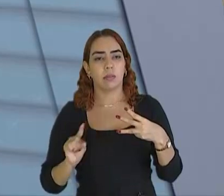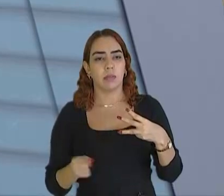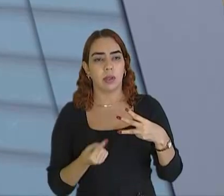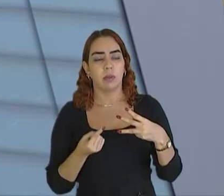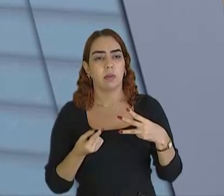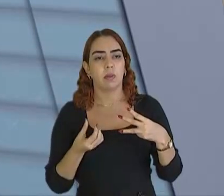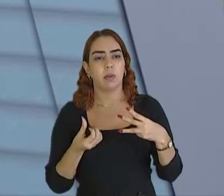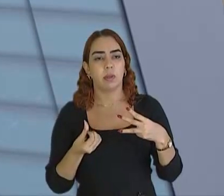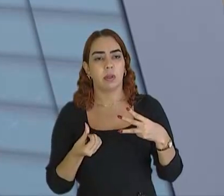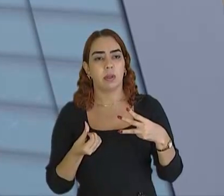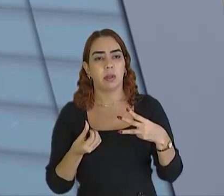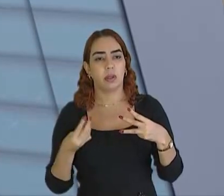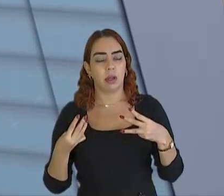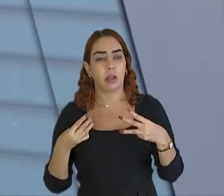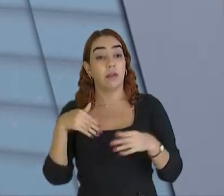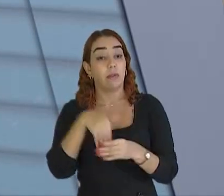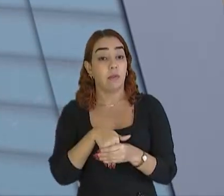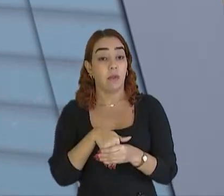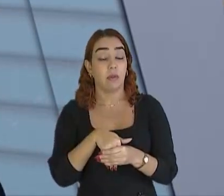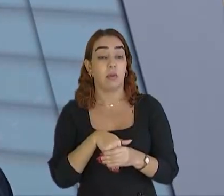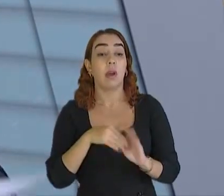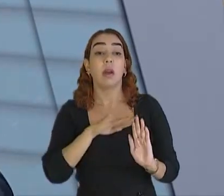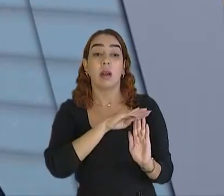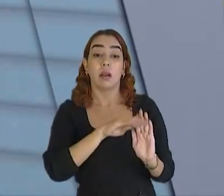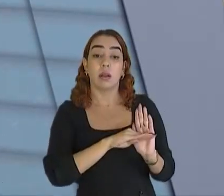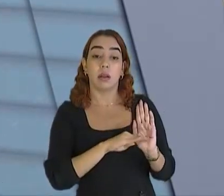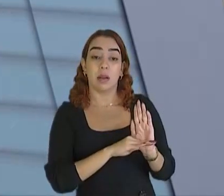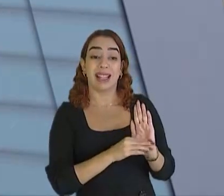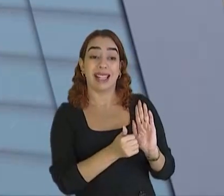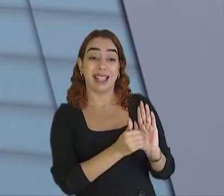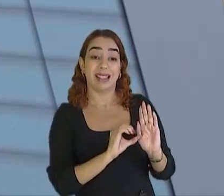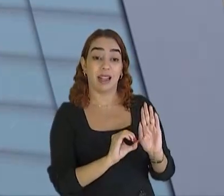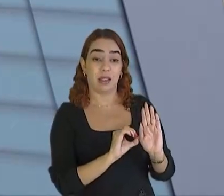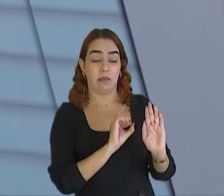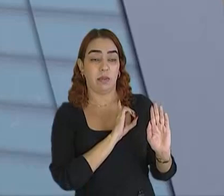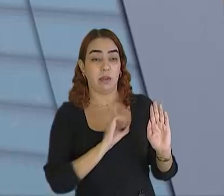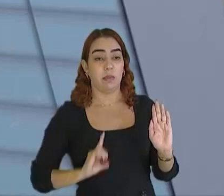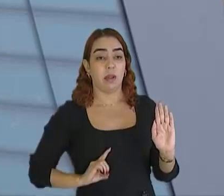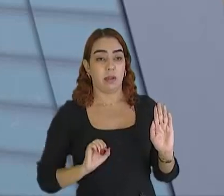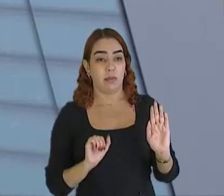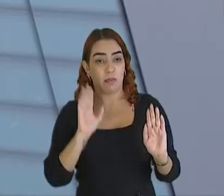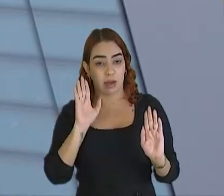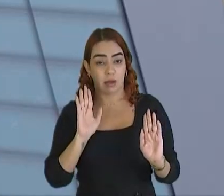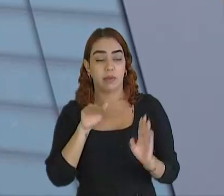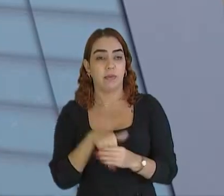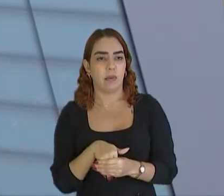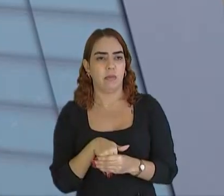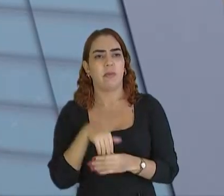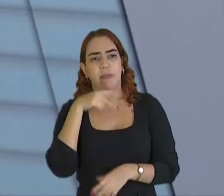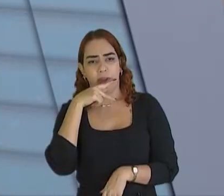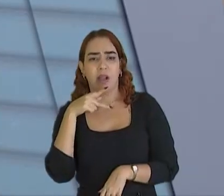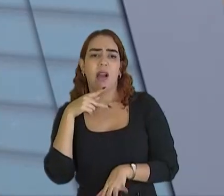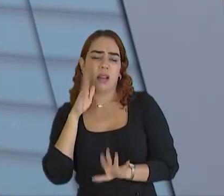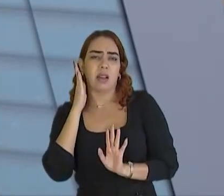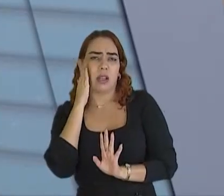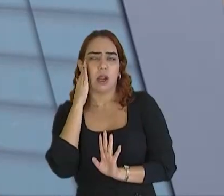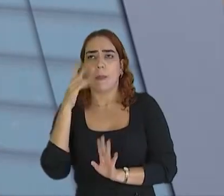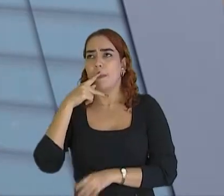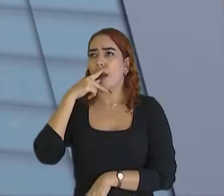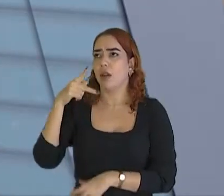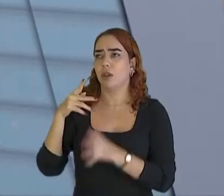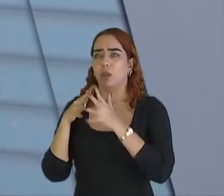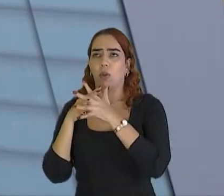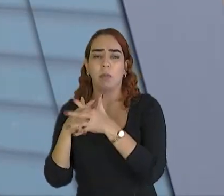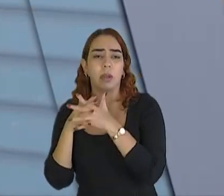83.062 votos, sendo o décimo mais votado, com toda a dificuldade, né, de um partido, que é um partido ideológico, etc. Então, isso é